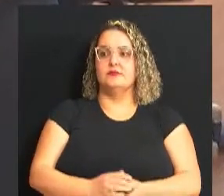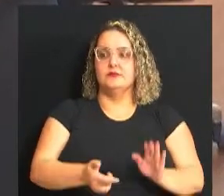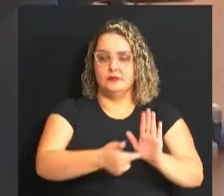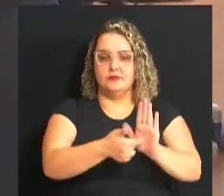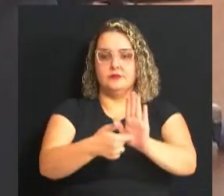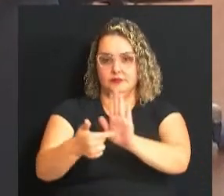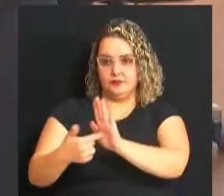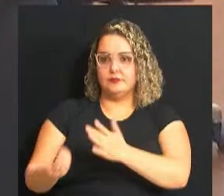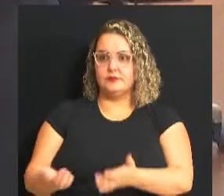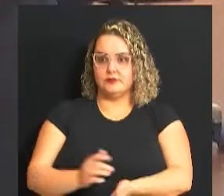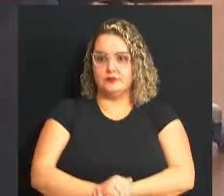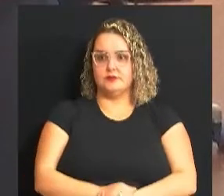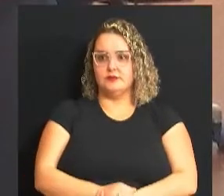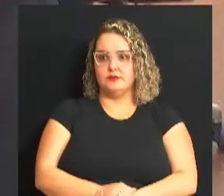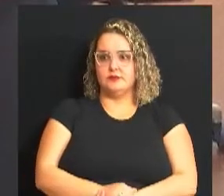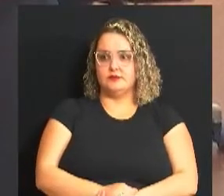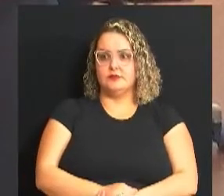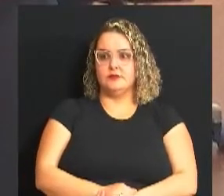enfim.